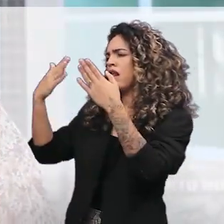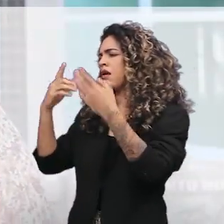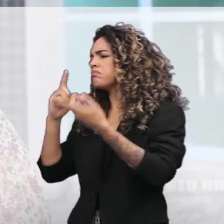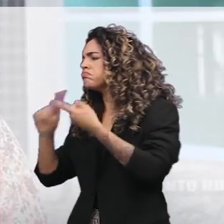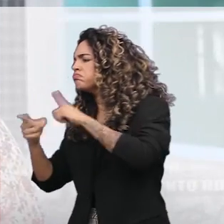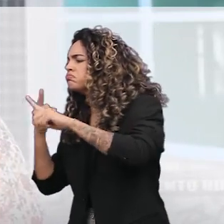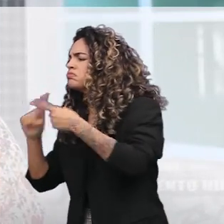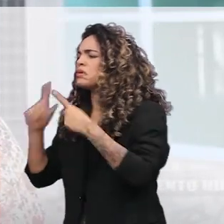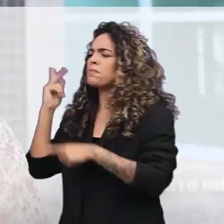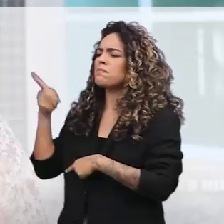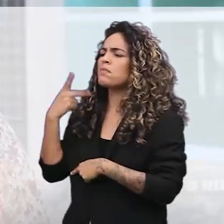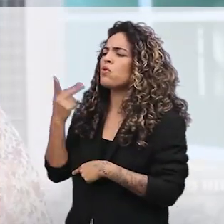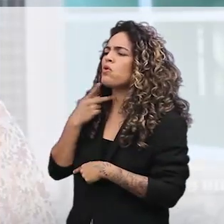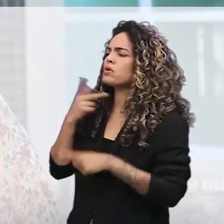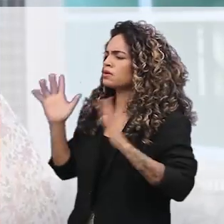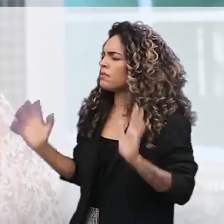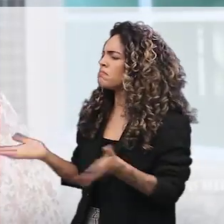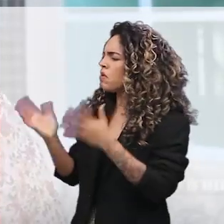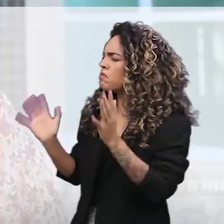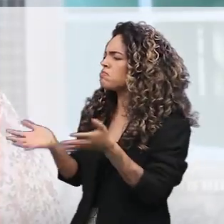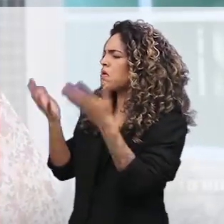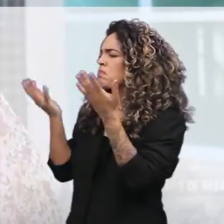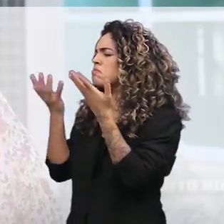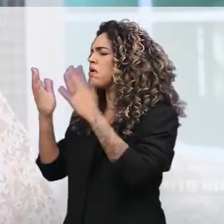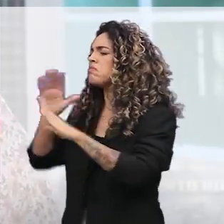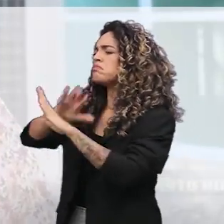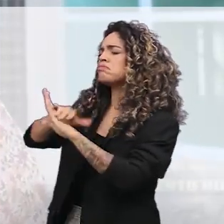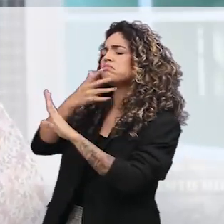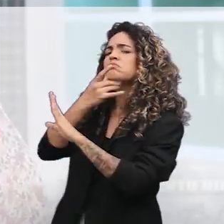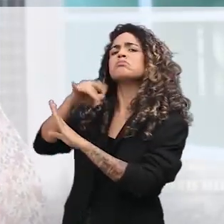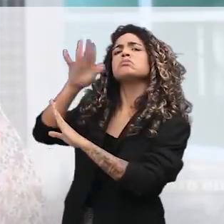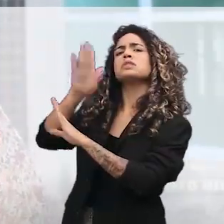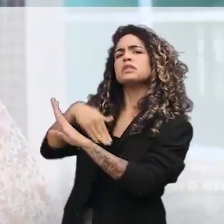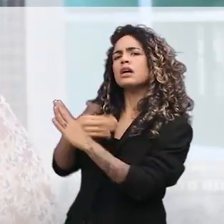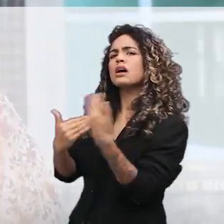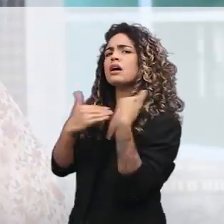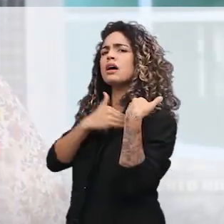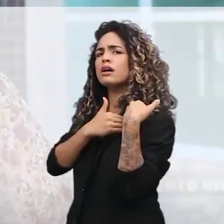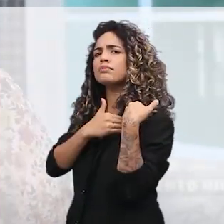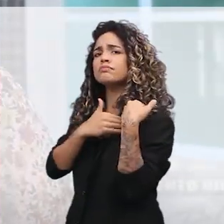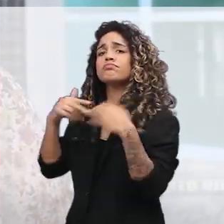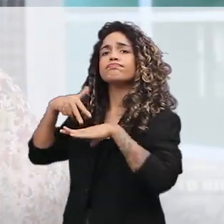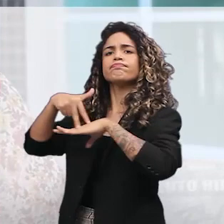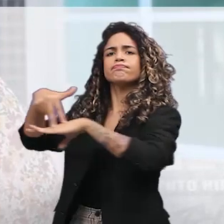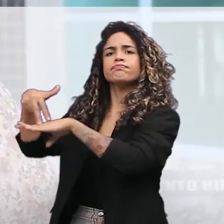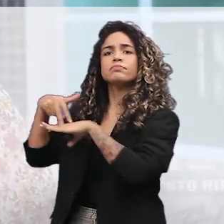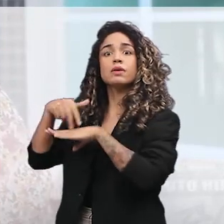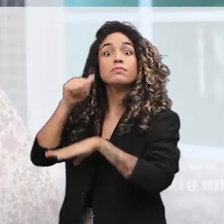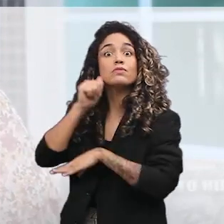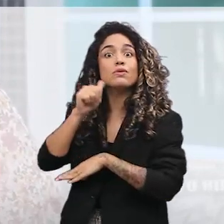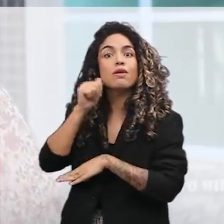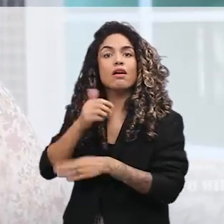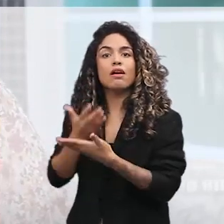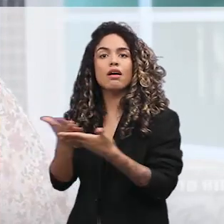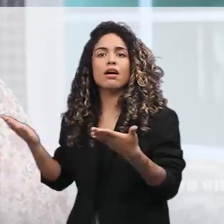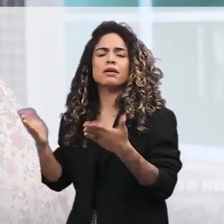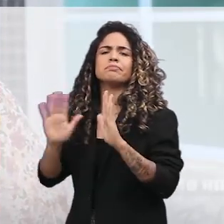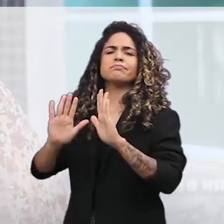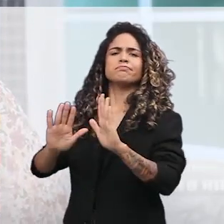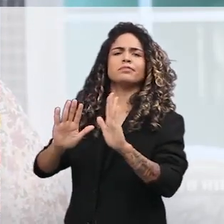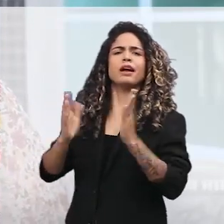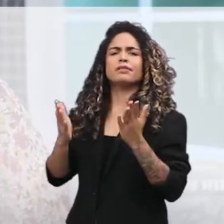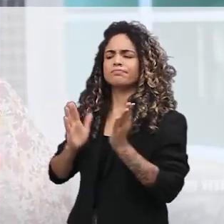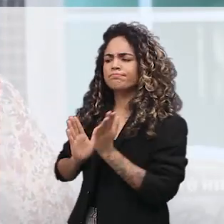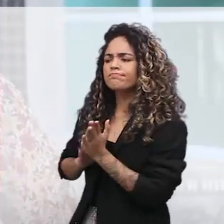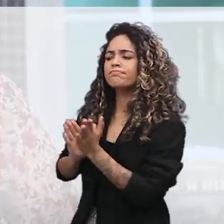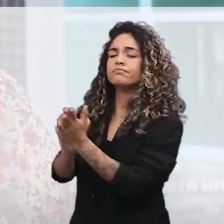avanços e tecnologias que foram produzidas e políticas que foram construídas tiveram relevantes